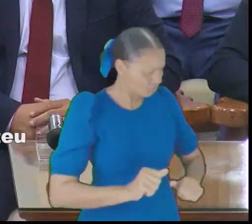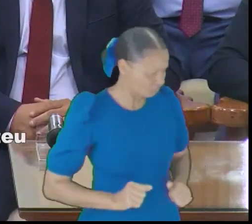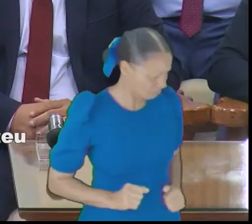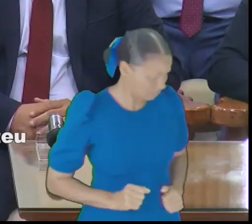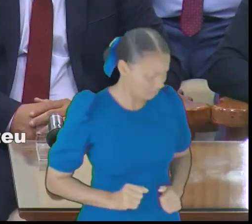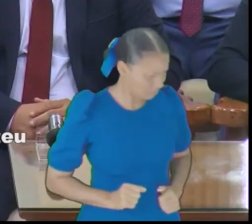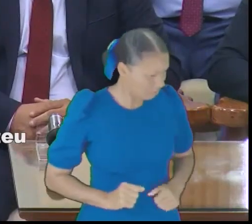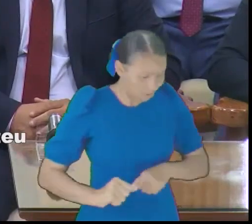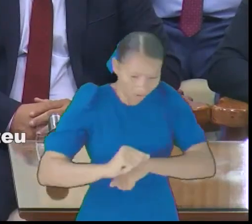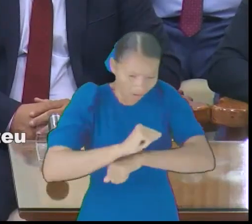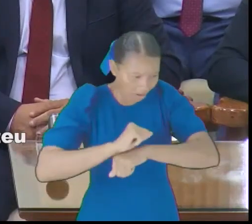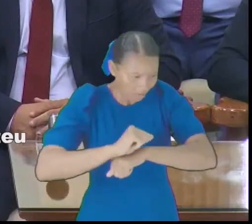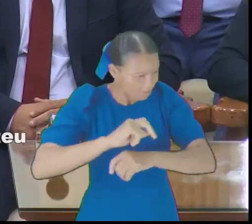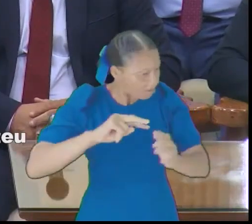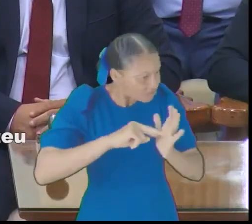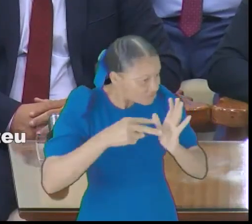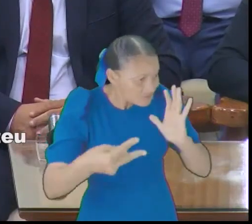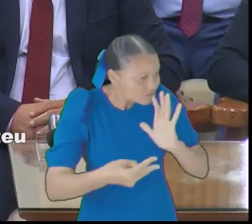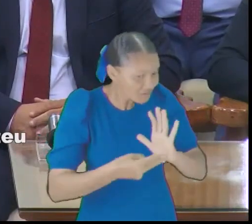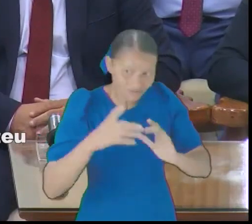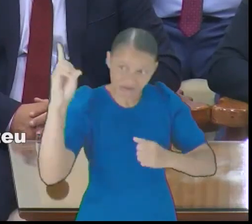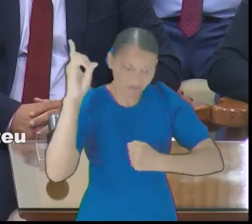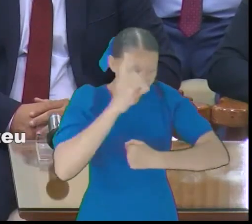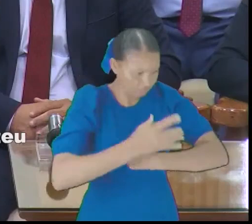Abraão, eu sou a tua proteção.